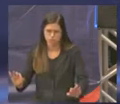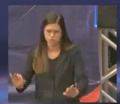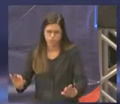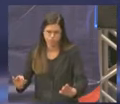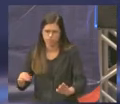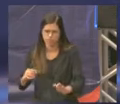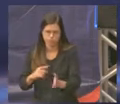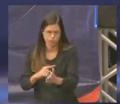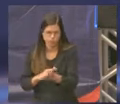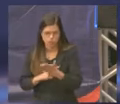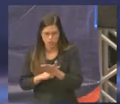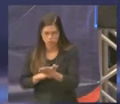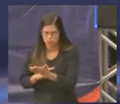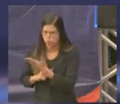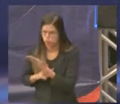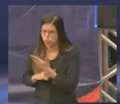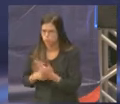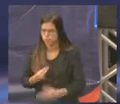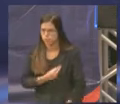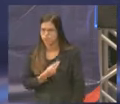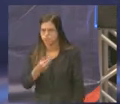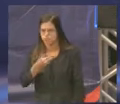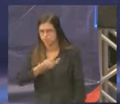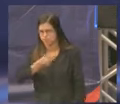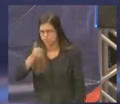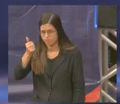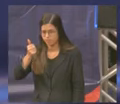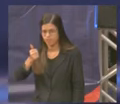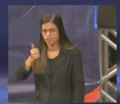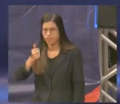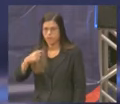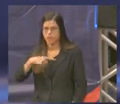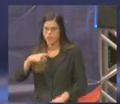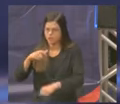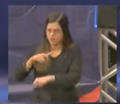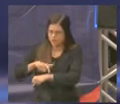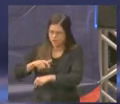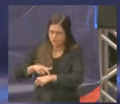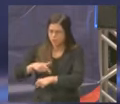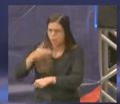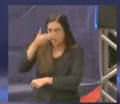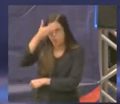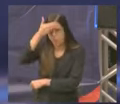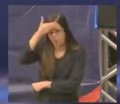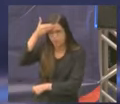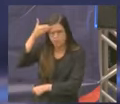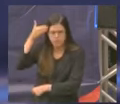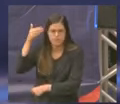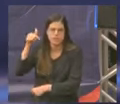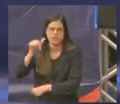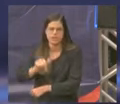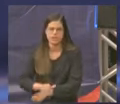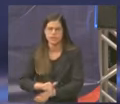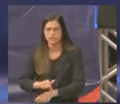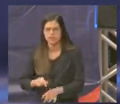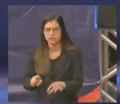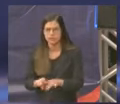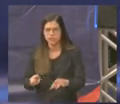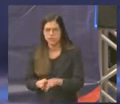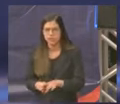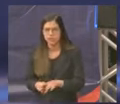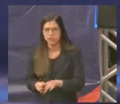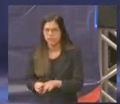Elas nos ajudam a viver melhor, a ter mais tempo para o lazer, a cuidar mais